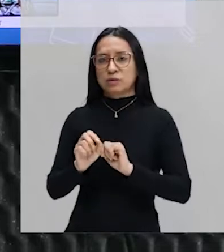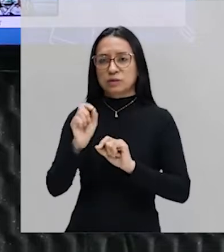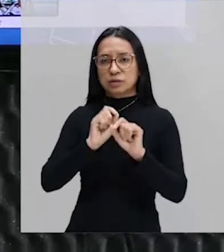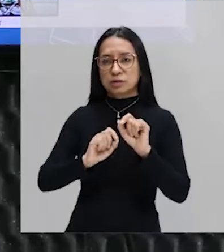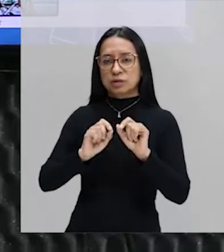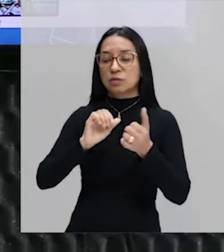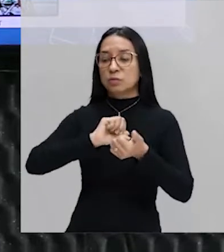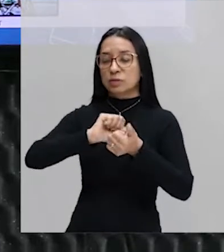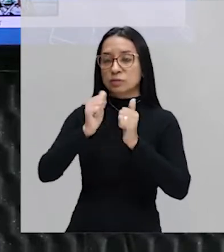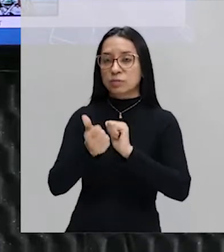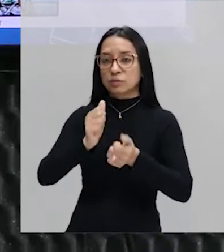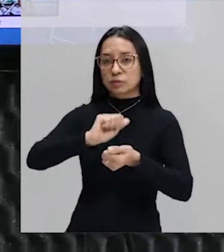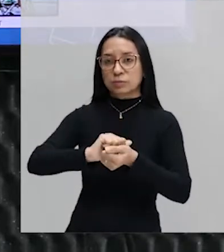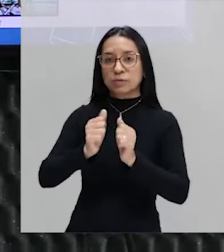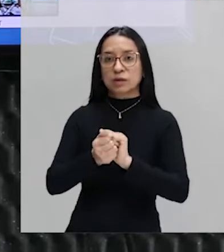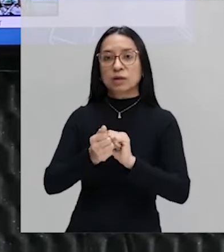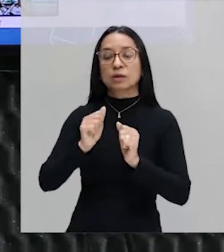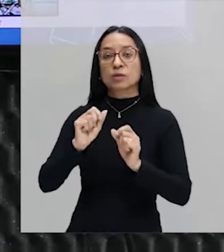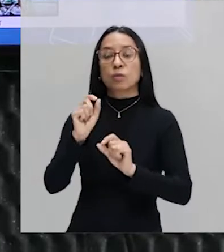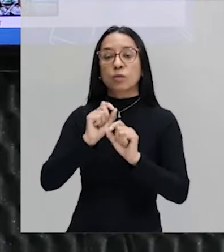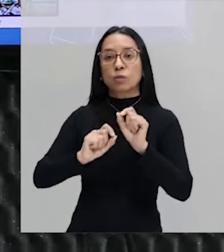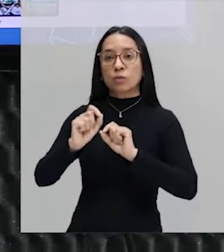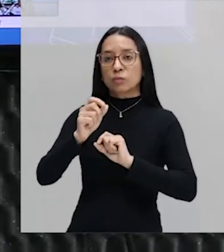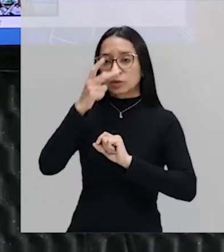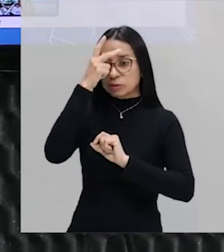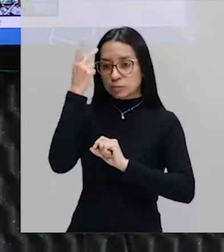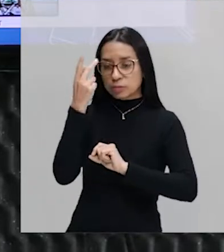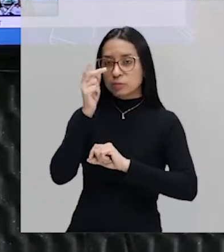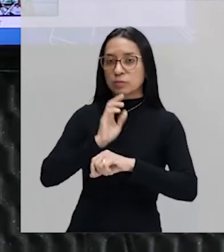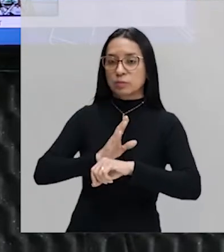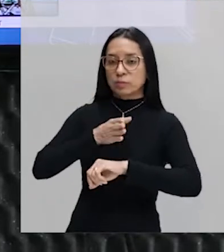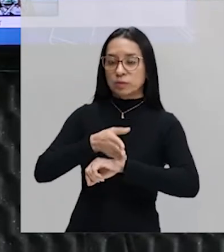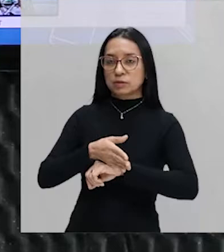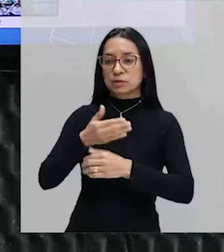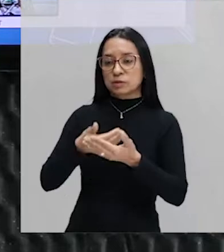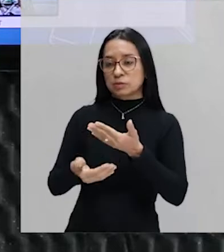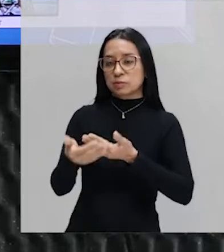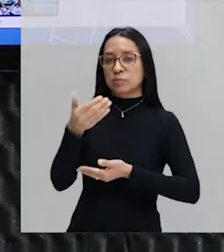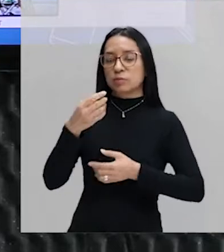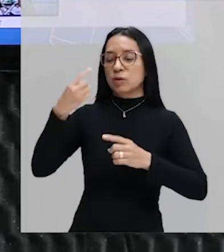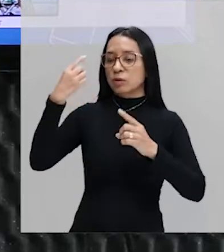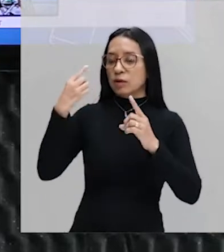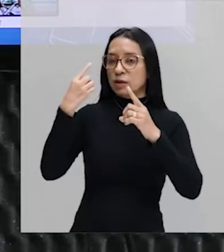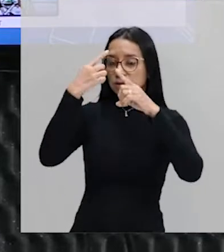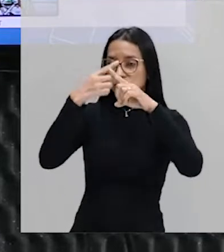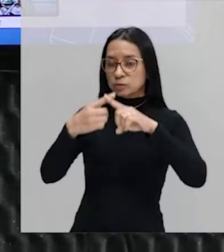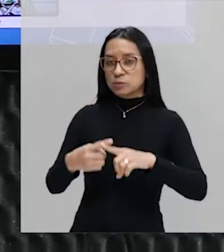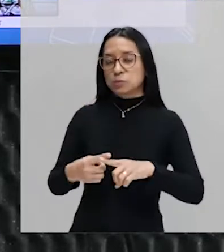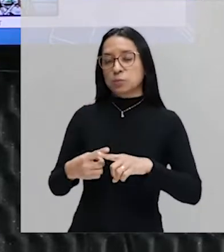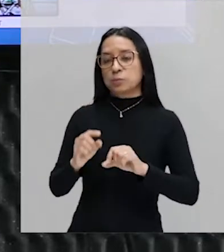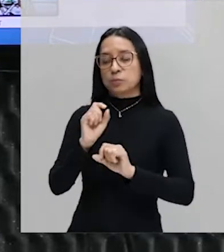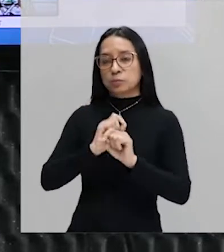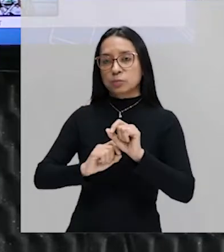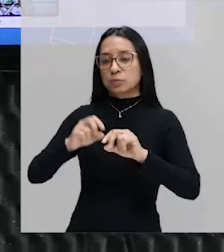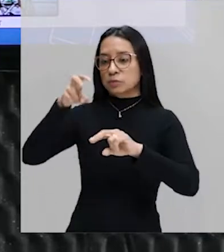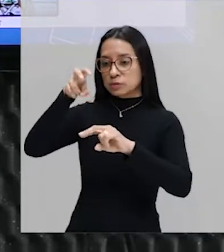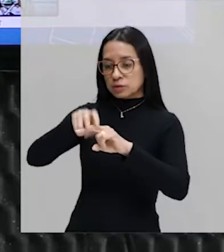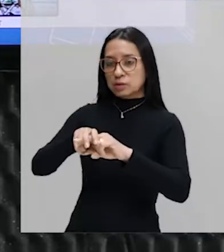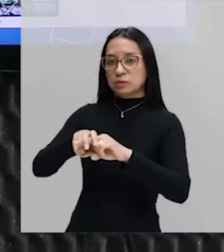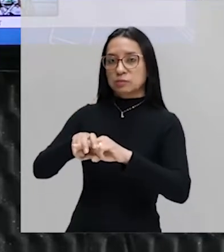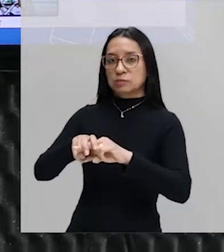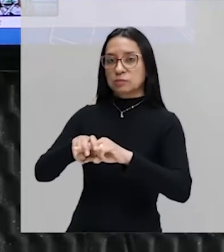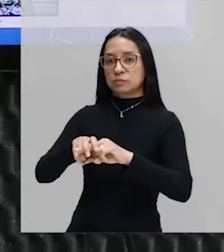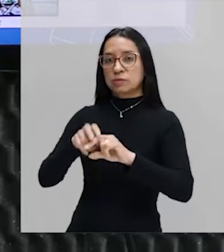um esporte adaptado onde os atletas participam ali, disputam sentados em cadeiras. É